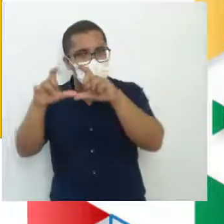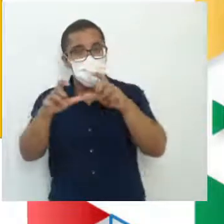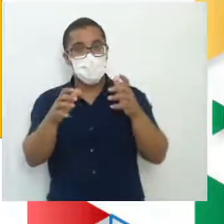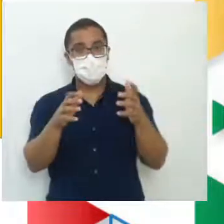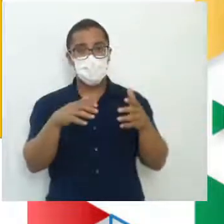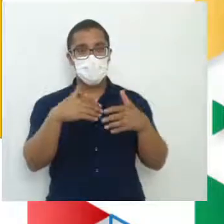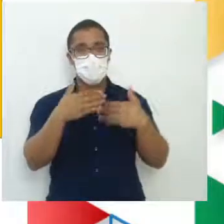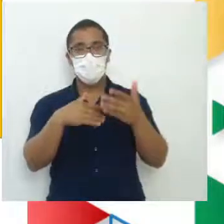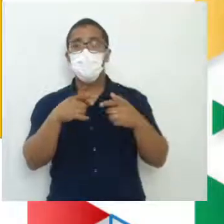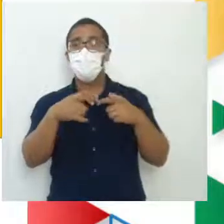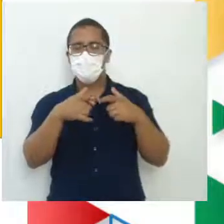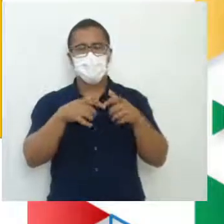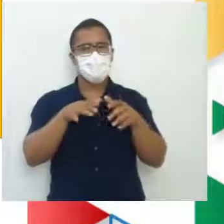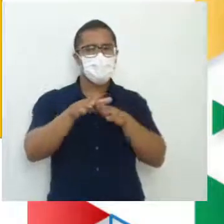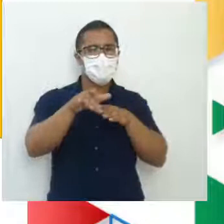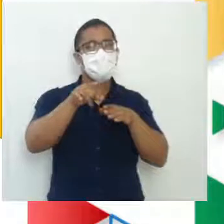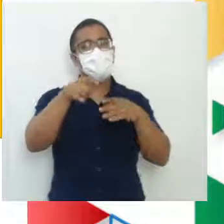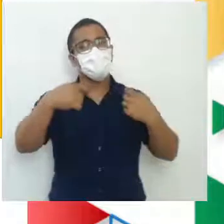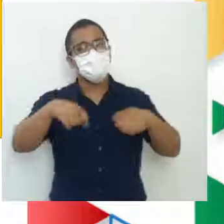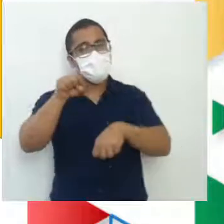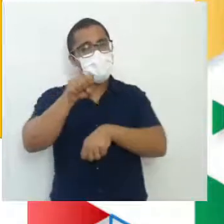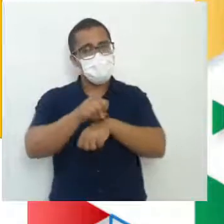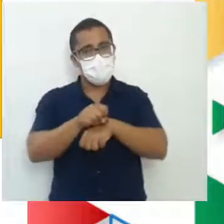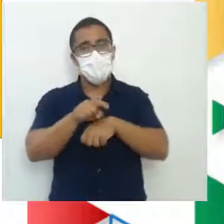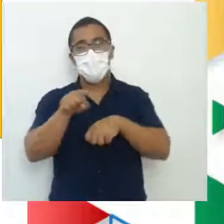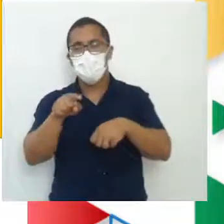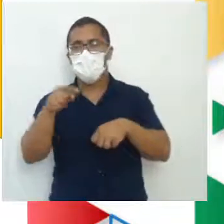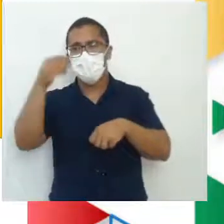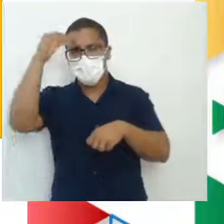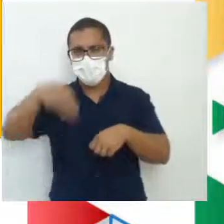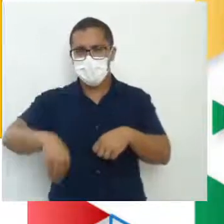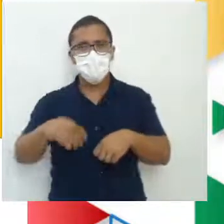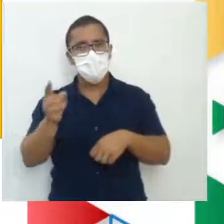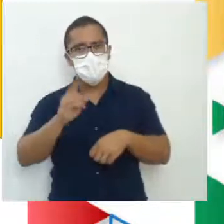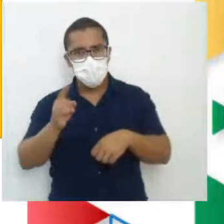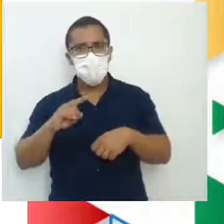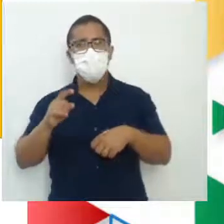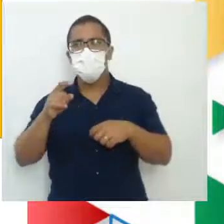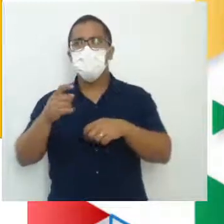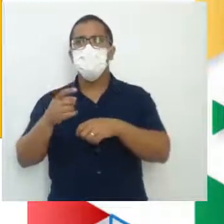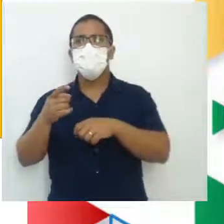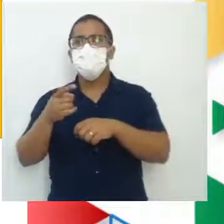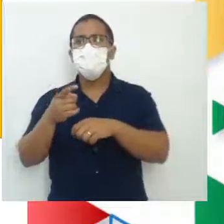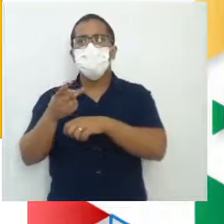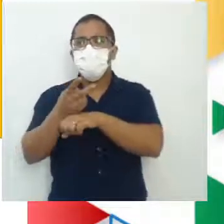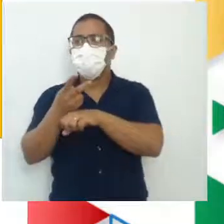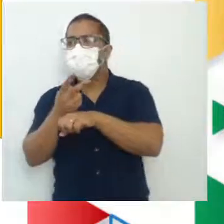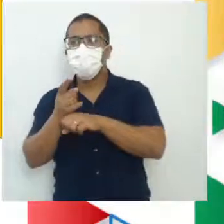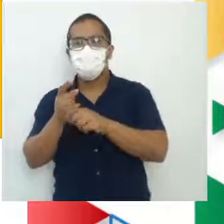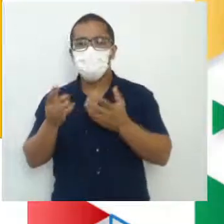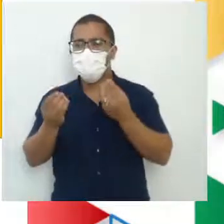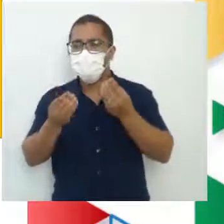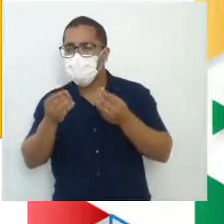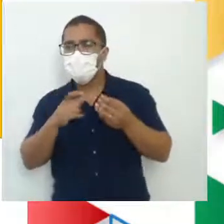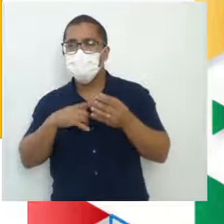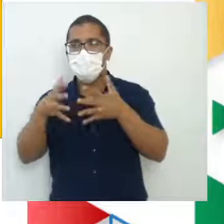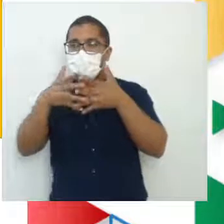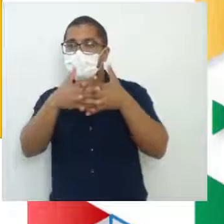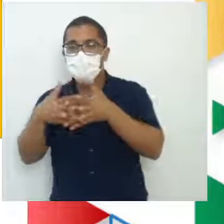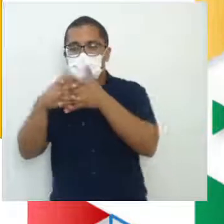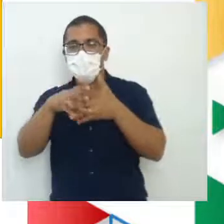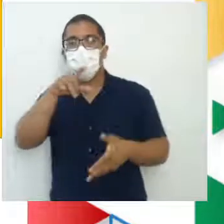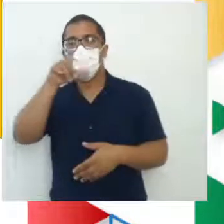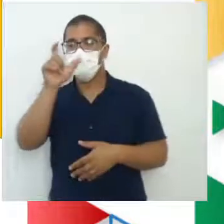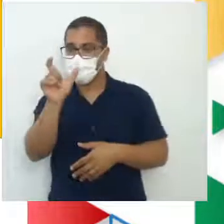por recomendação médica, e essa mulher buscou a habilitação para dirigir caminhão. Veja só que é